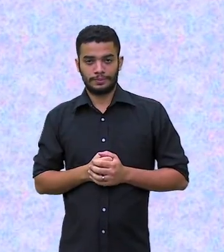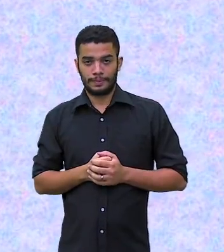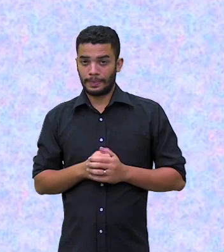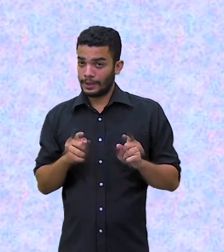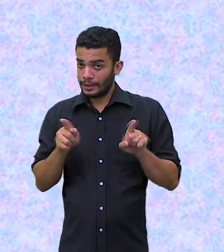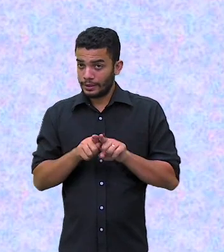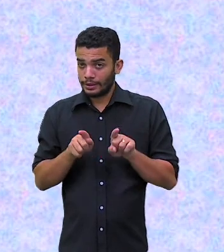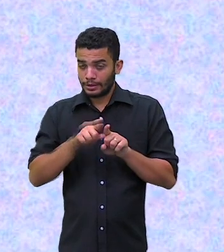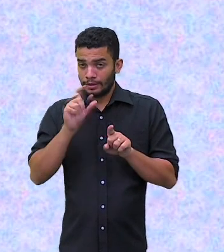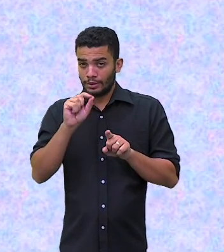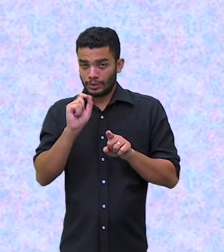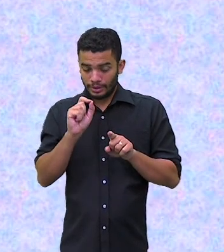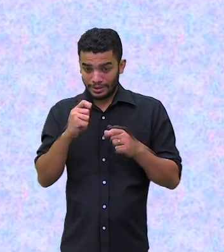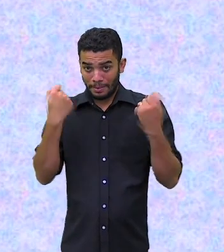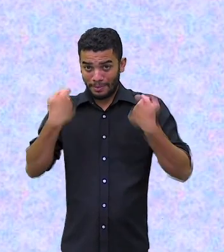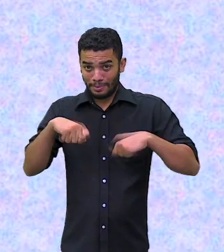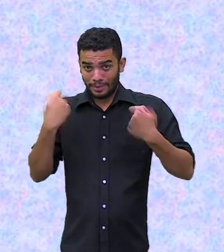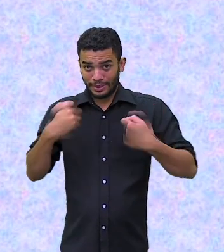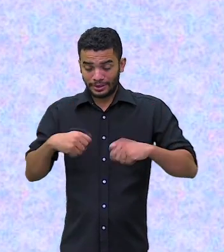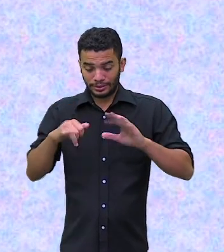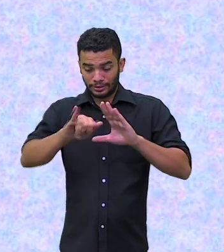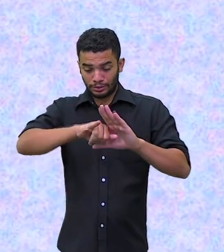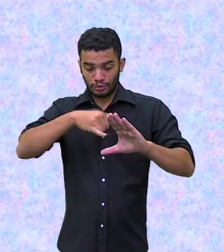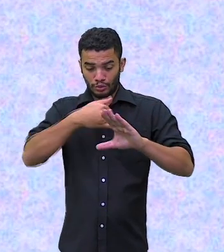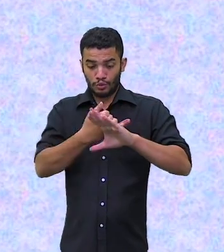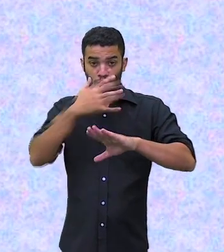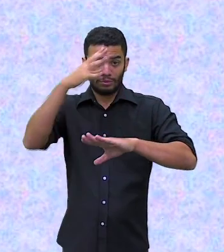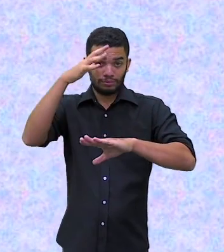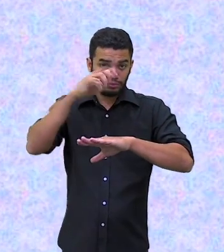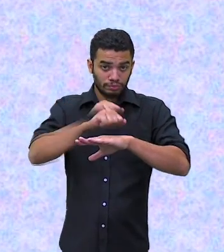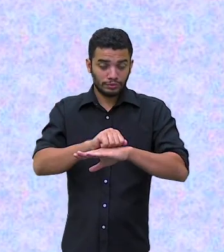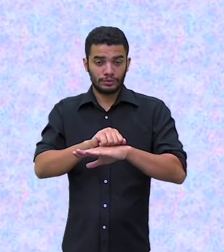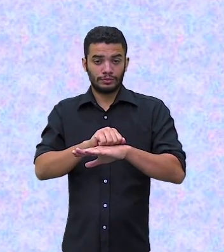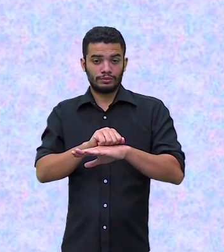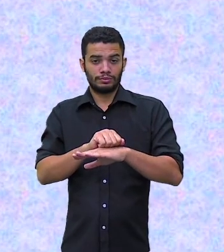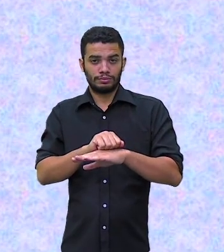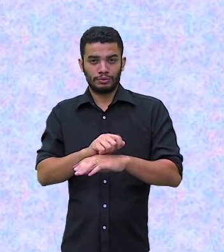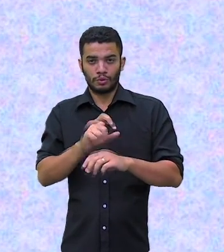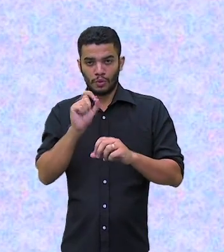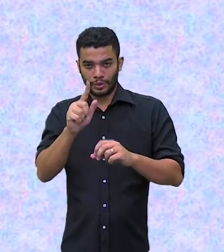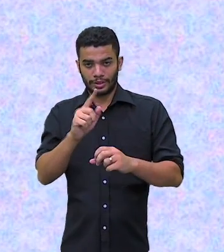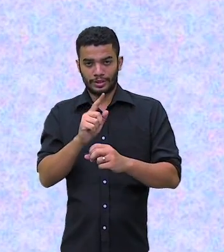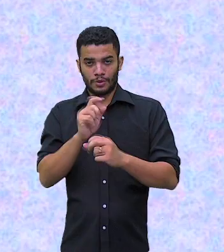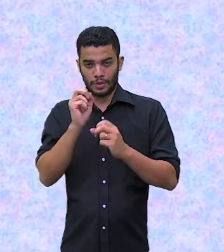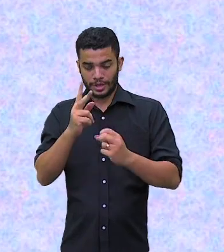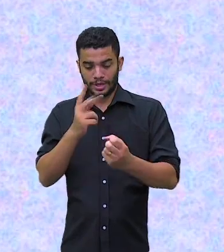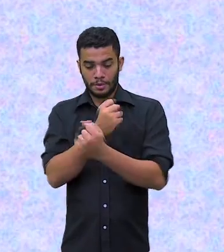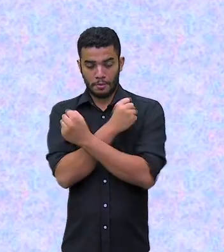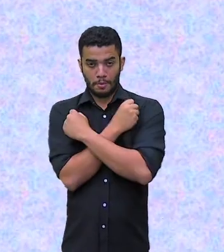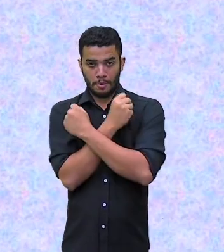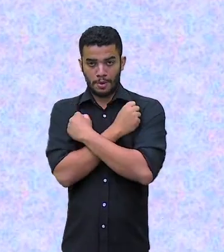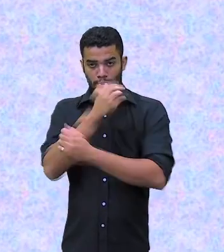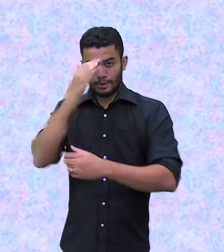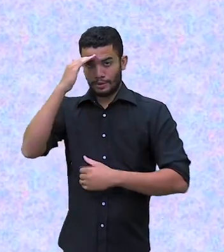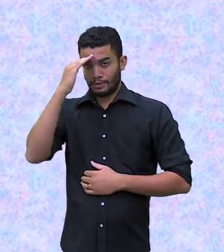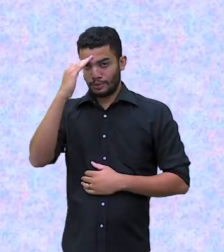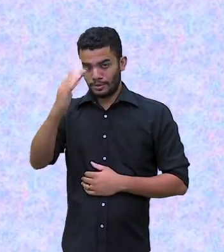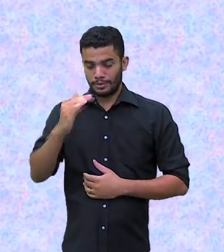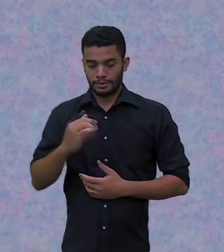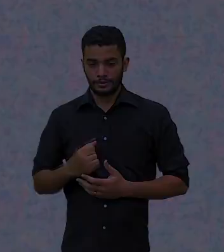se esqueçam, se inscrevam no nosso canal YouTube SmedGV. Um abraço e até a próxima aula.